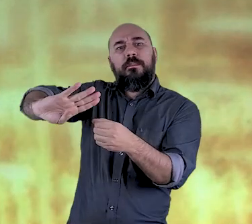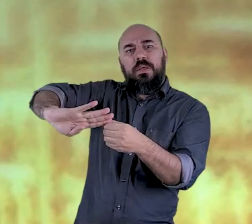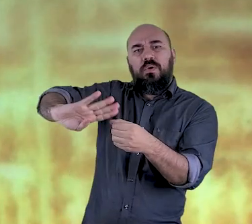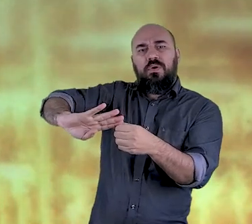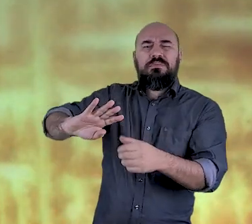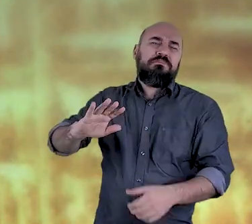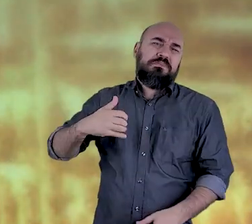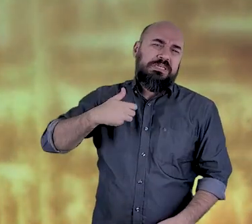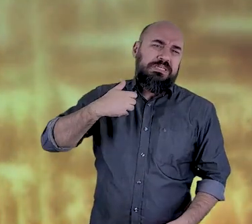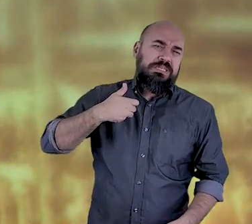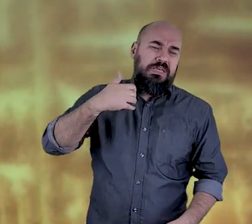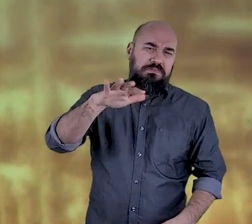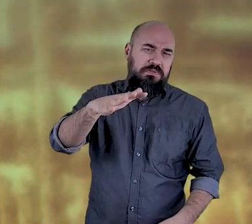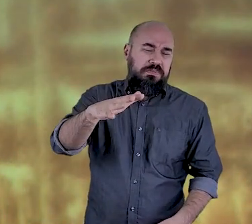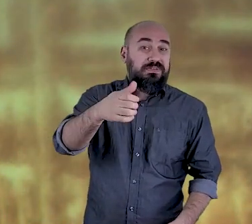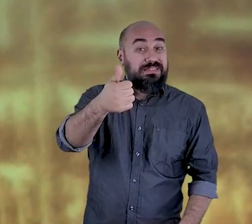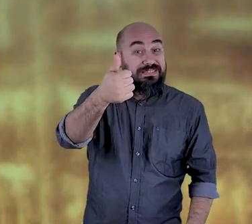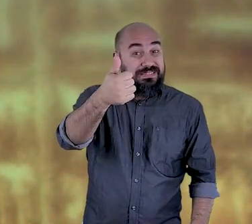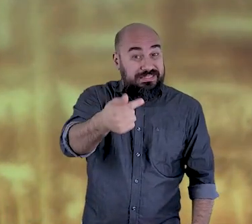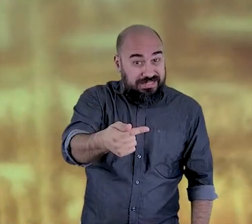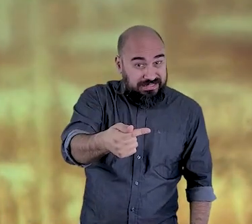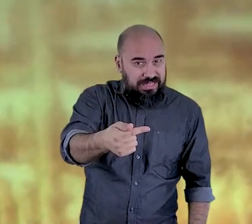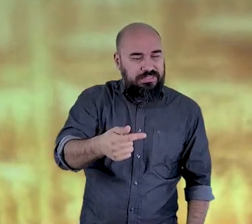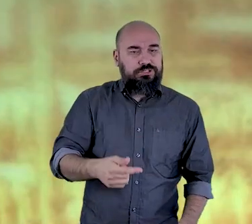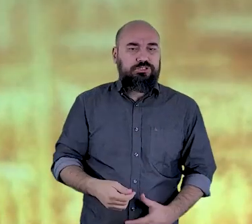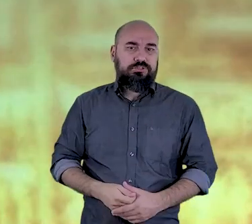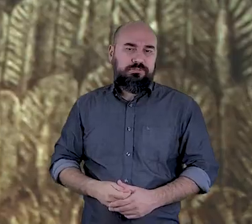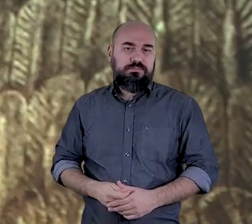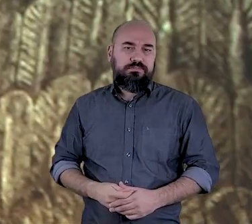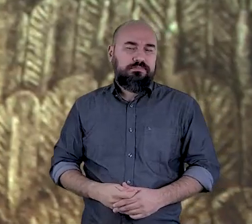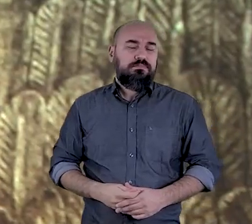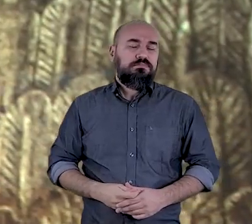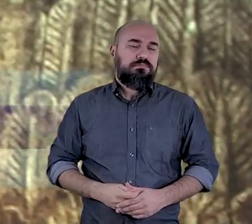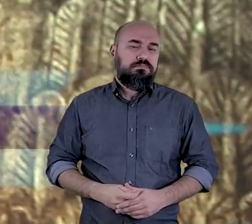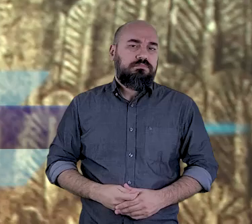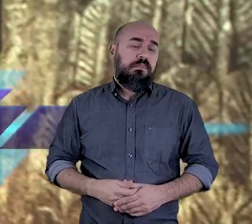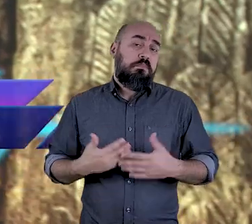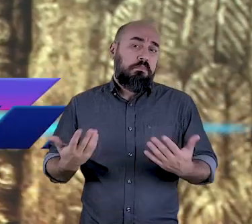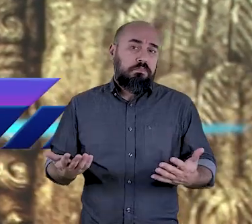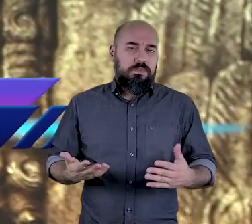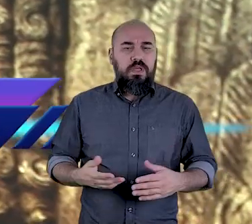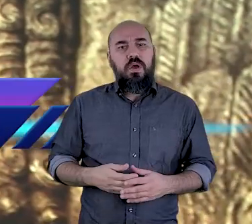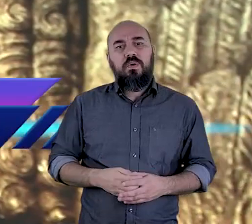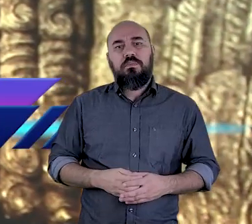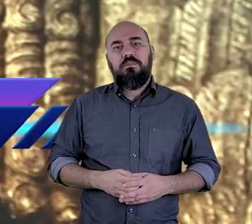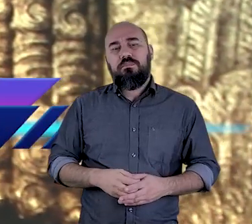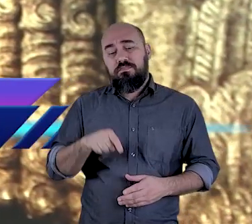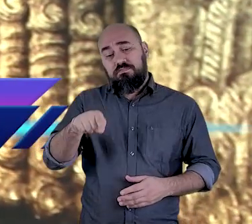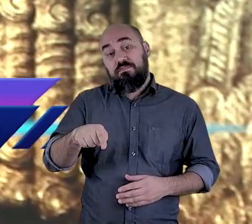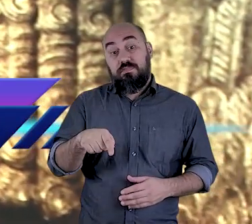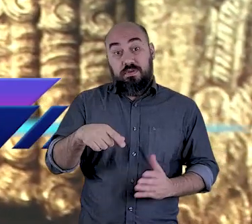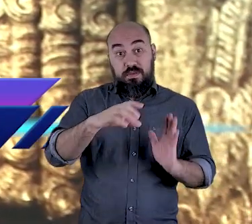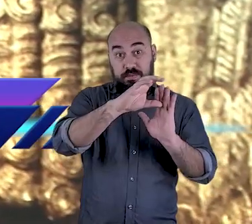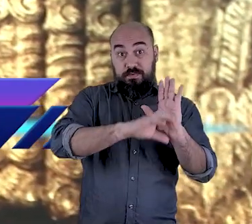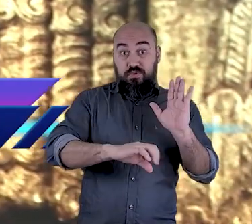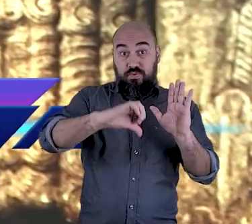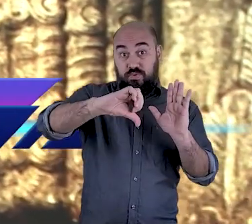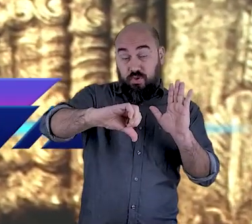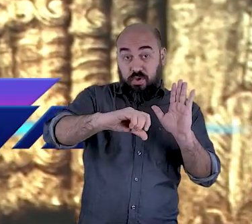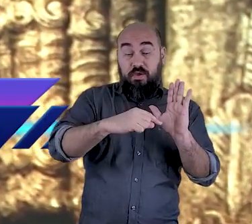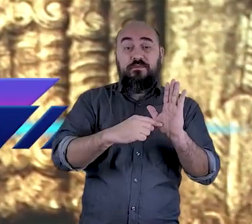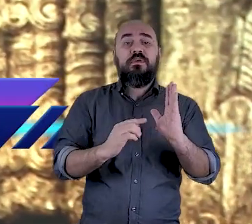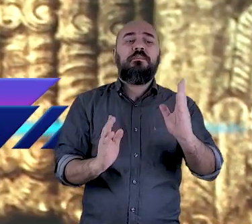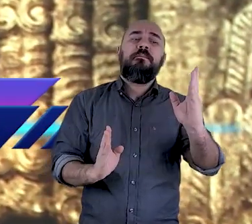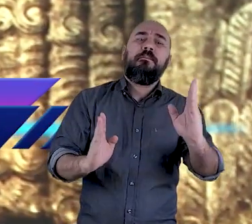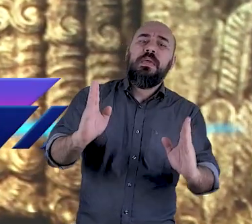aproximadamente 17 anos então no tempo da narrativa aqui do Capítulo 9